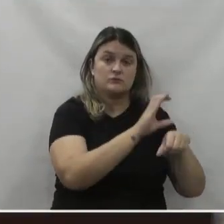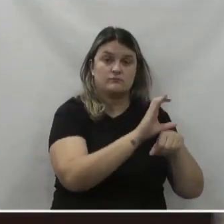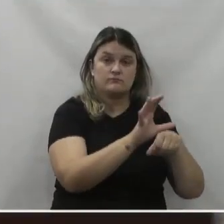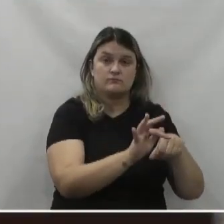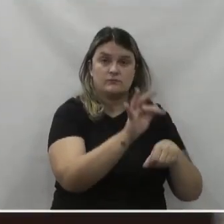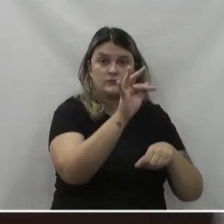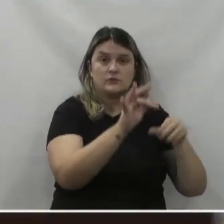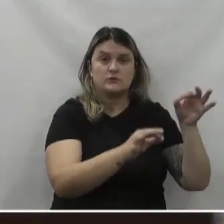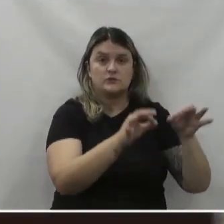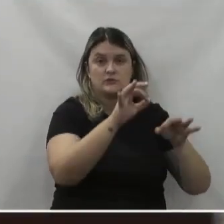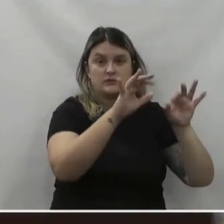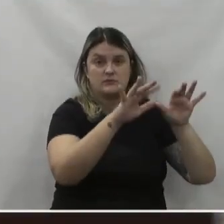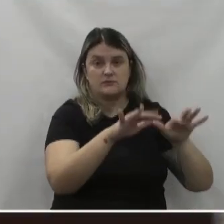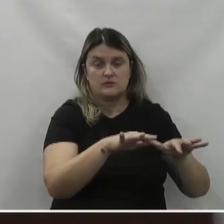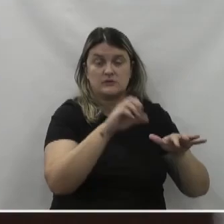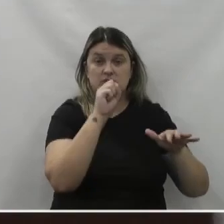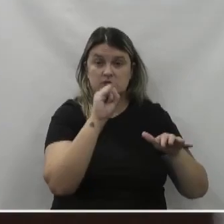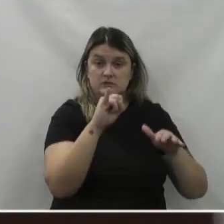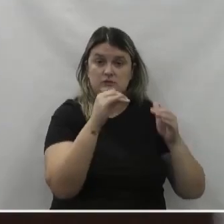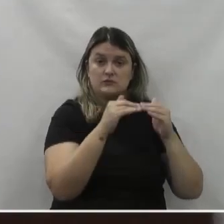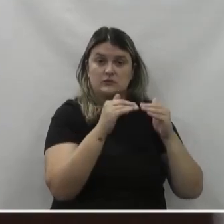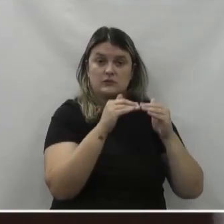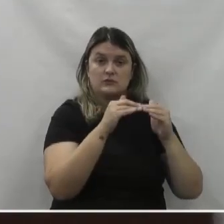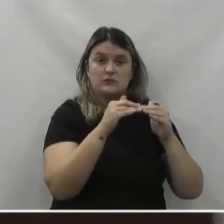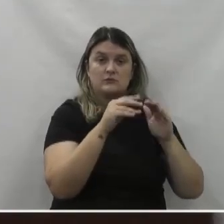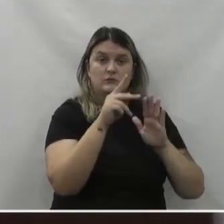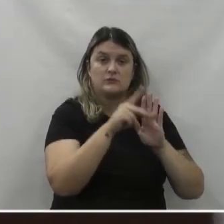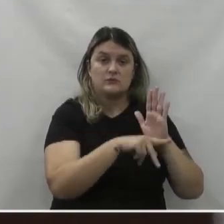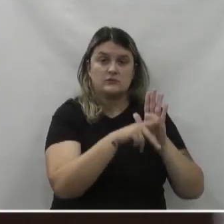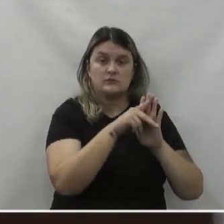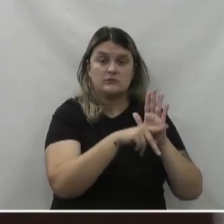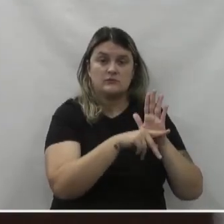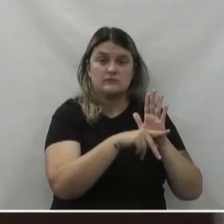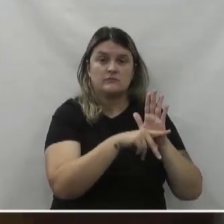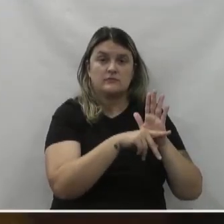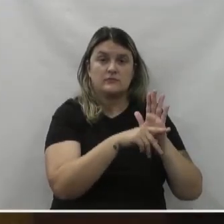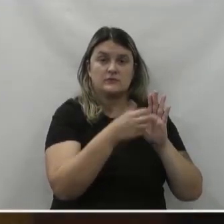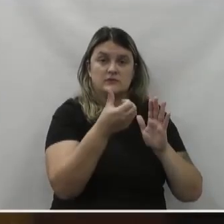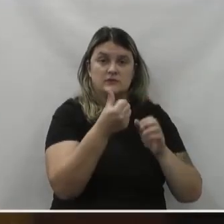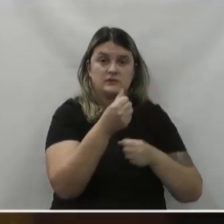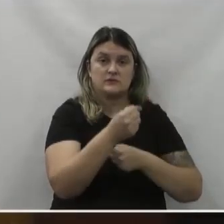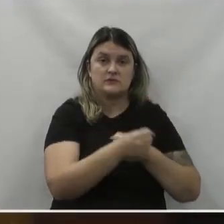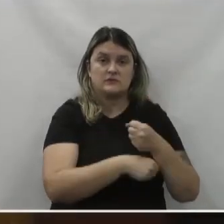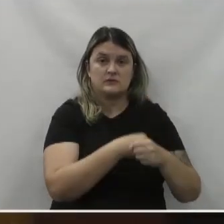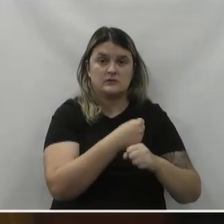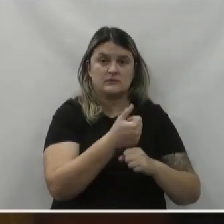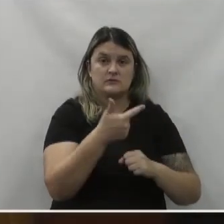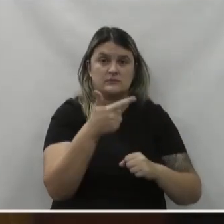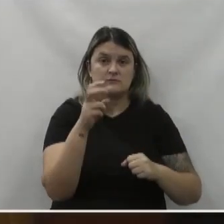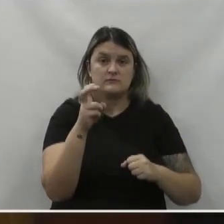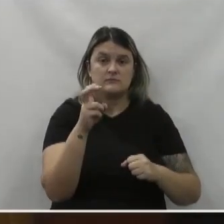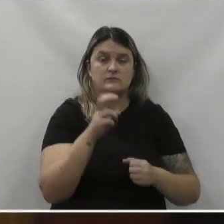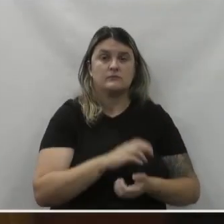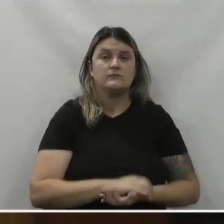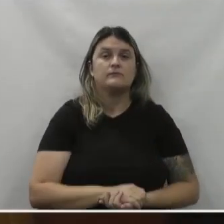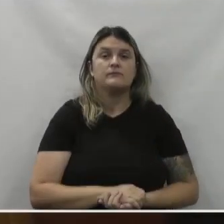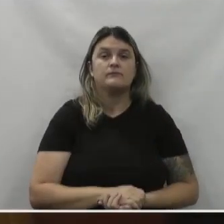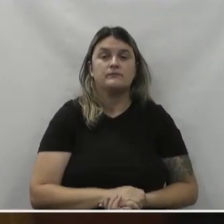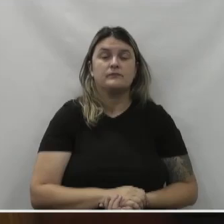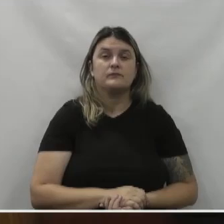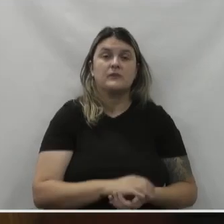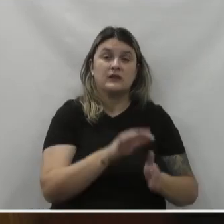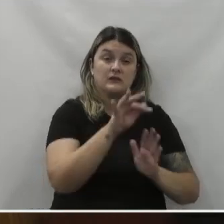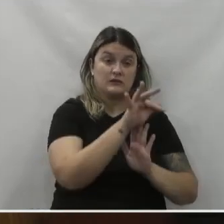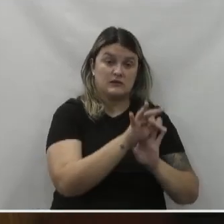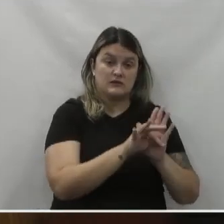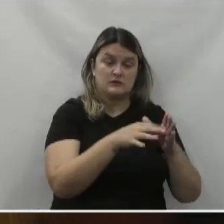Justiça e Redação Final. Favorável ao projeto de lei ordinária número 6, 2025. Votação do parecer fundamentado da Comissão